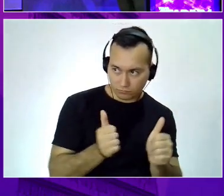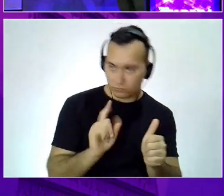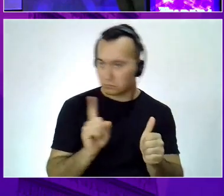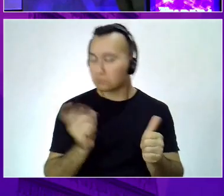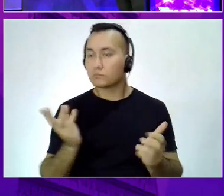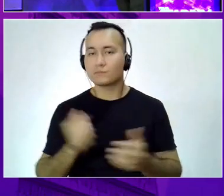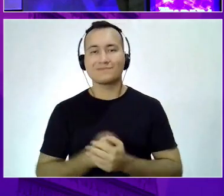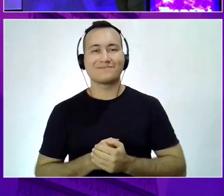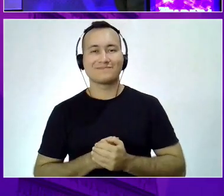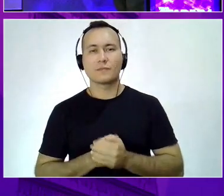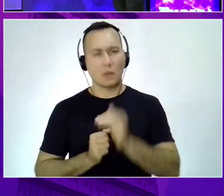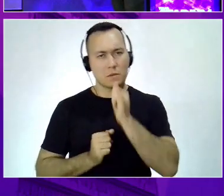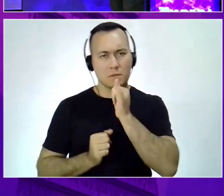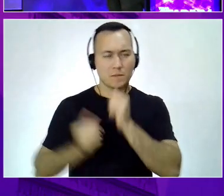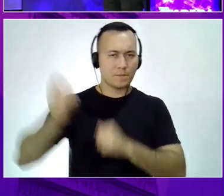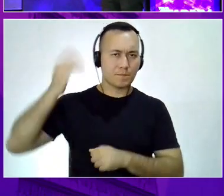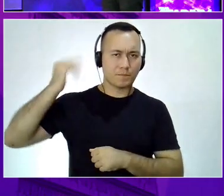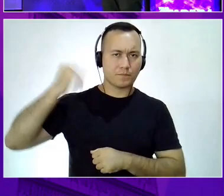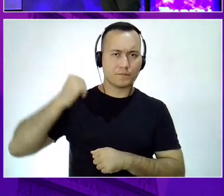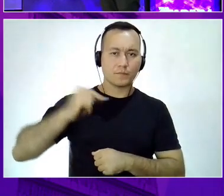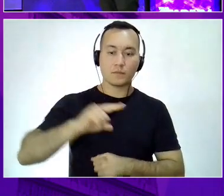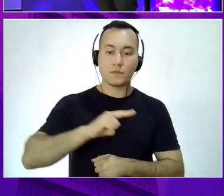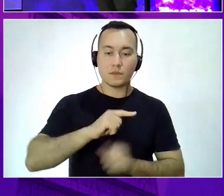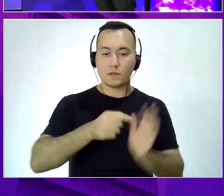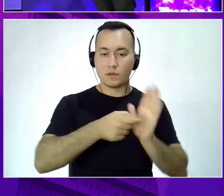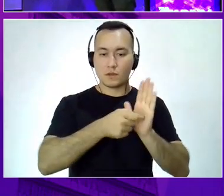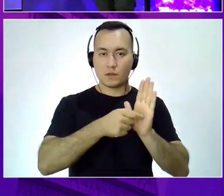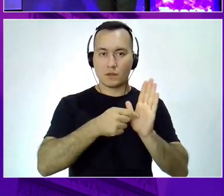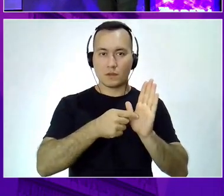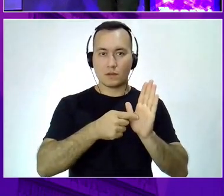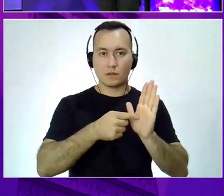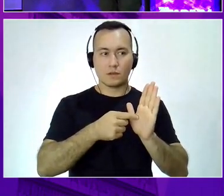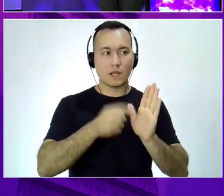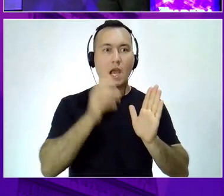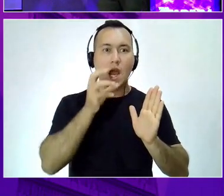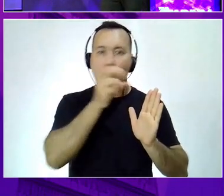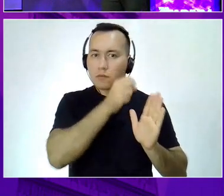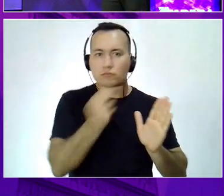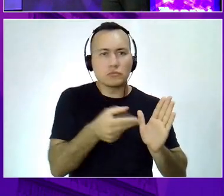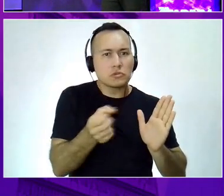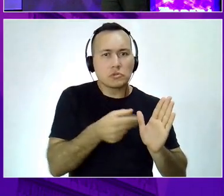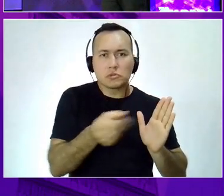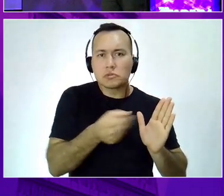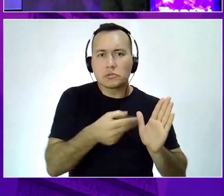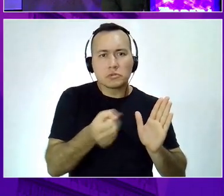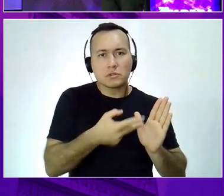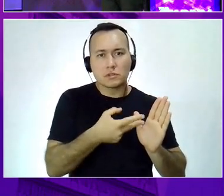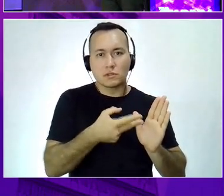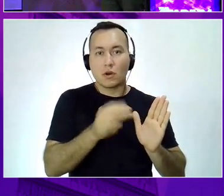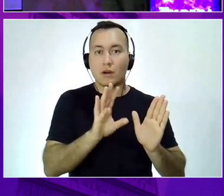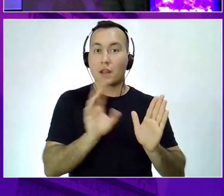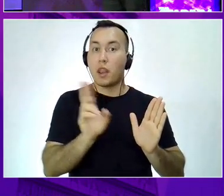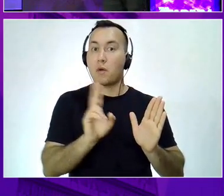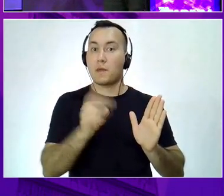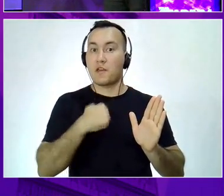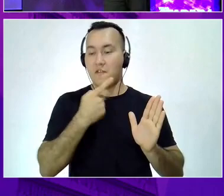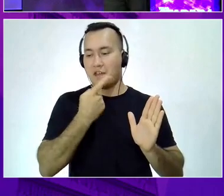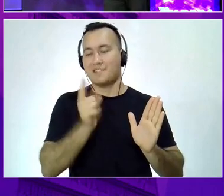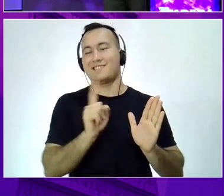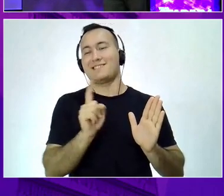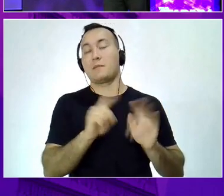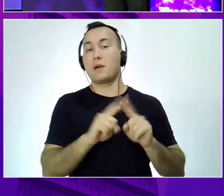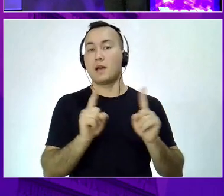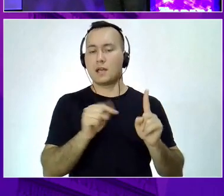muito rápida. Então, para vocês que usam, estão de parabéns, porque eu não consigo entender nada. Mas era legal